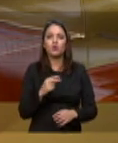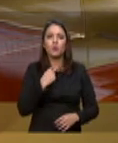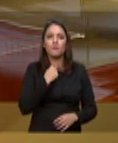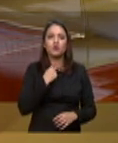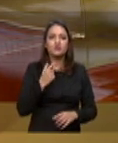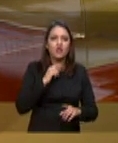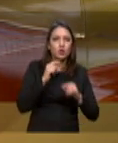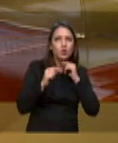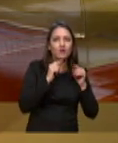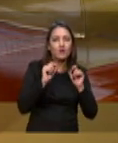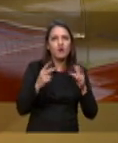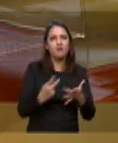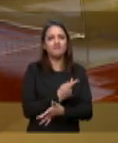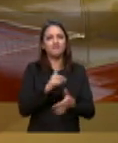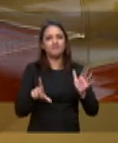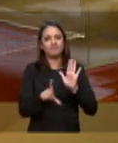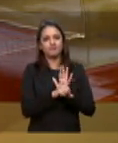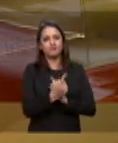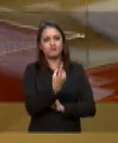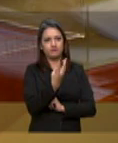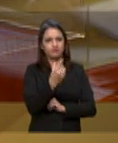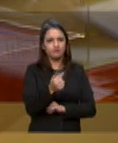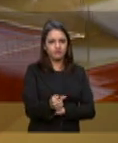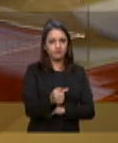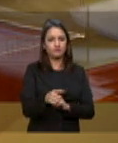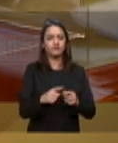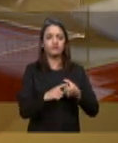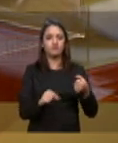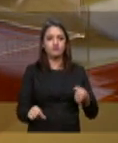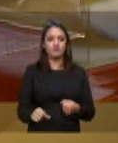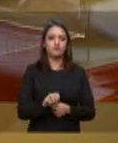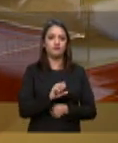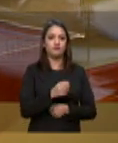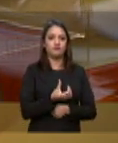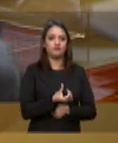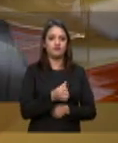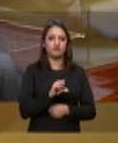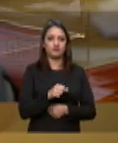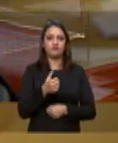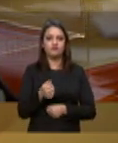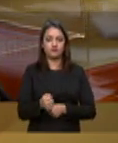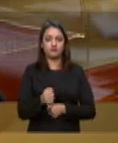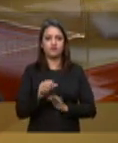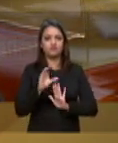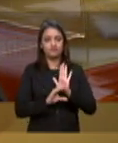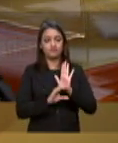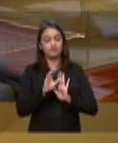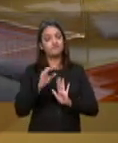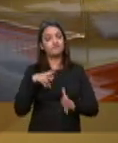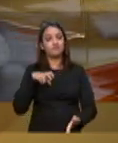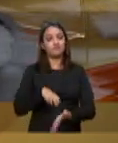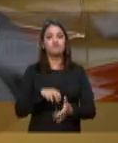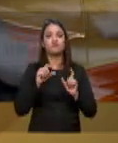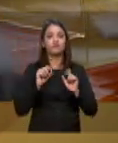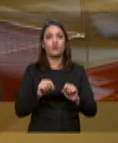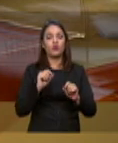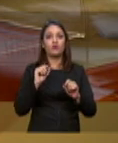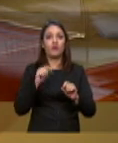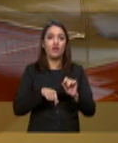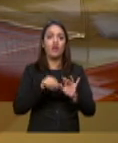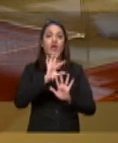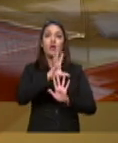Lei 8.137 como no artigo 168-A do Código Penal, que é justamente o patrimônio público.